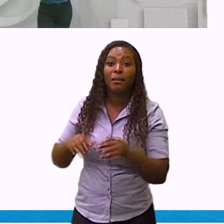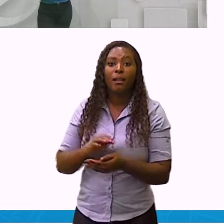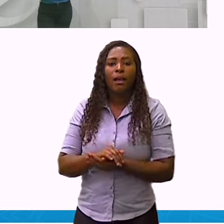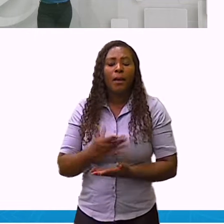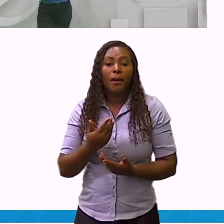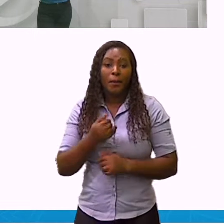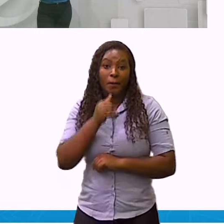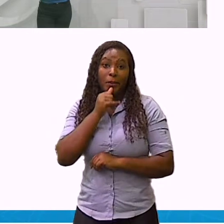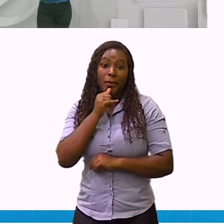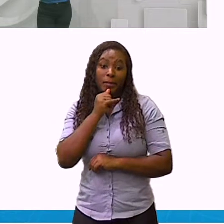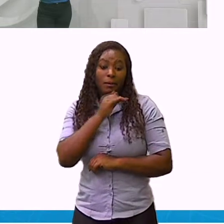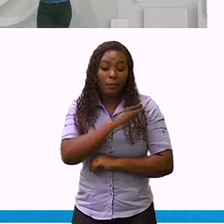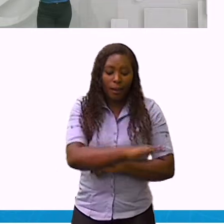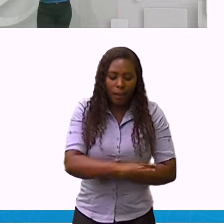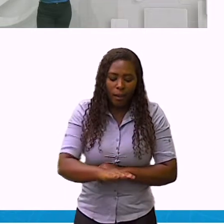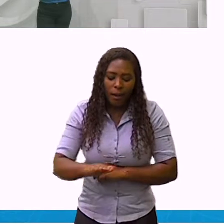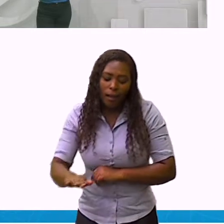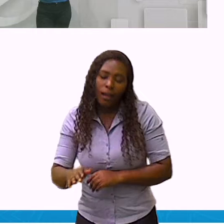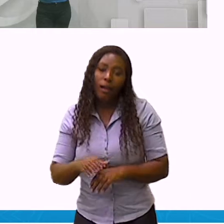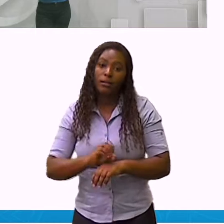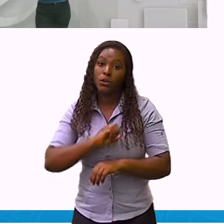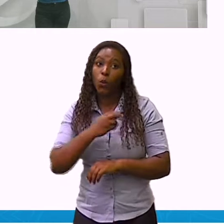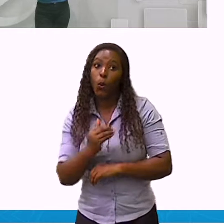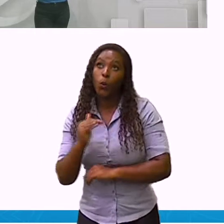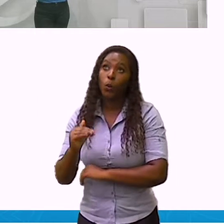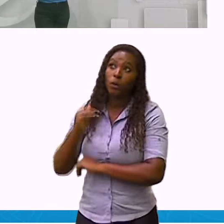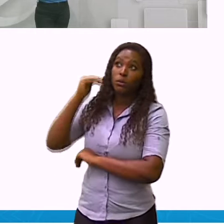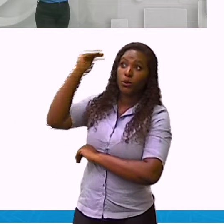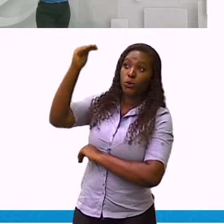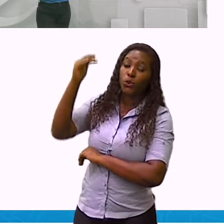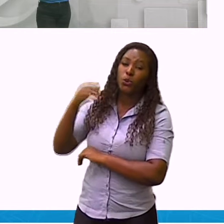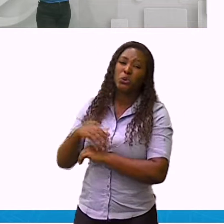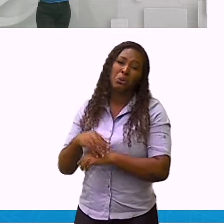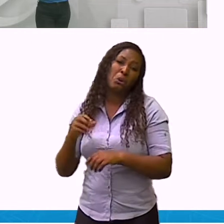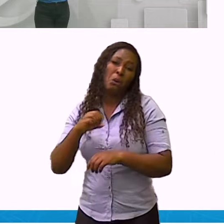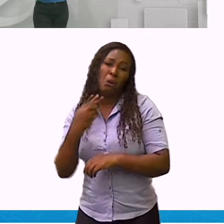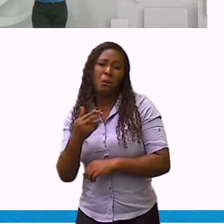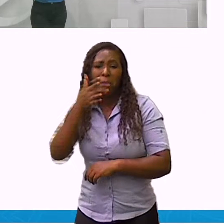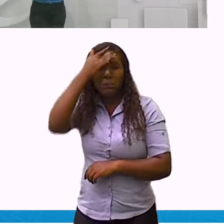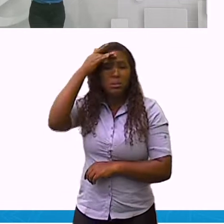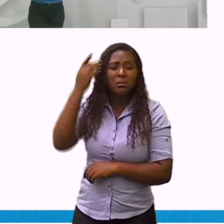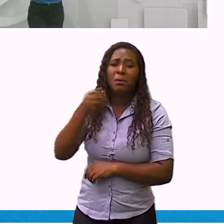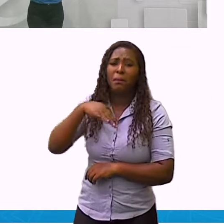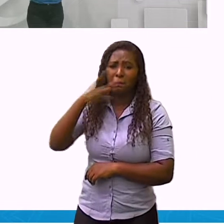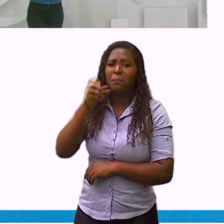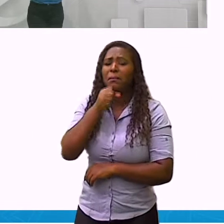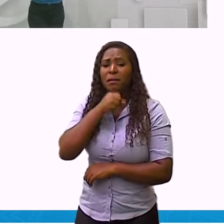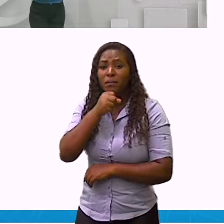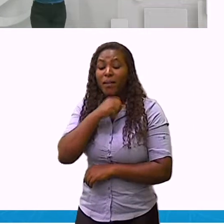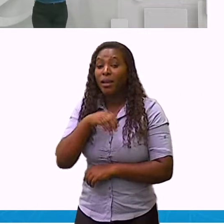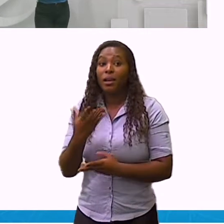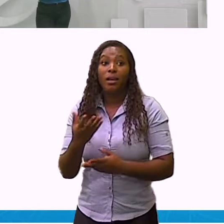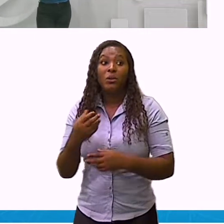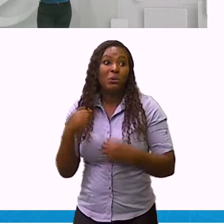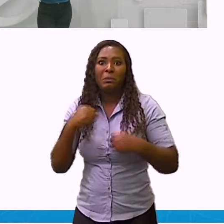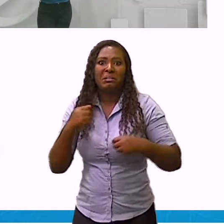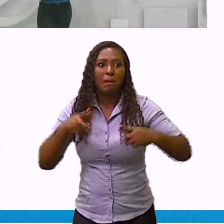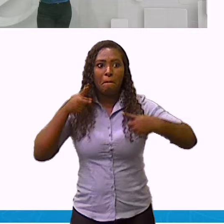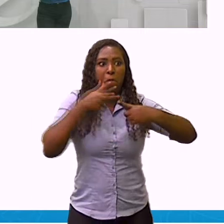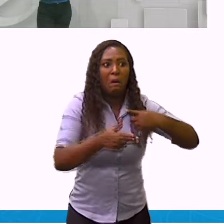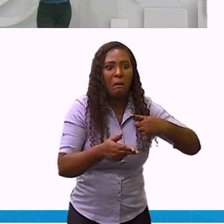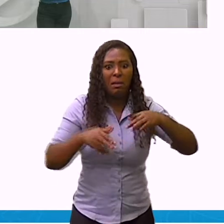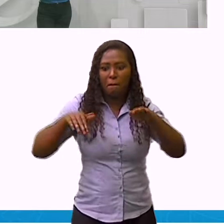ele não precisa ser privado de entrar na piscina ou de aprender a nadar, porque é um